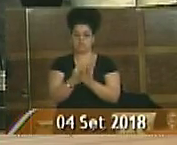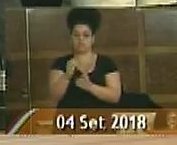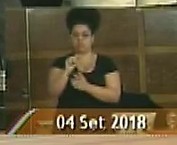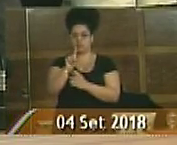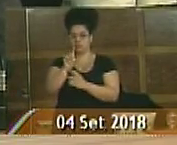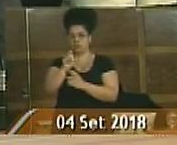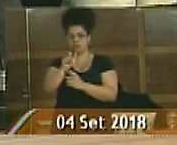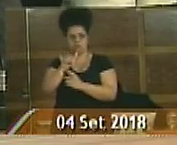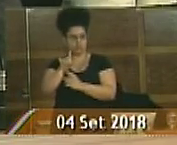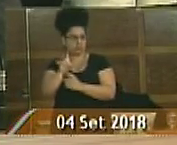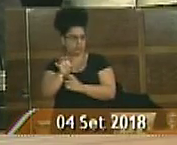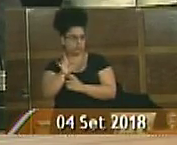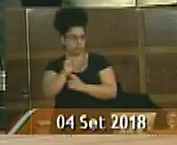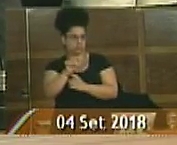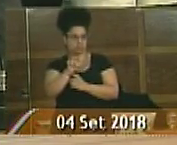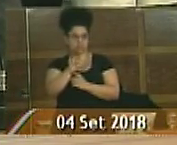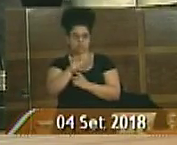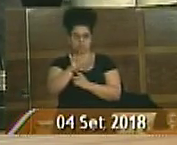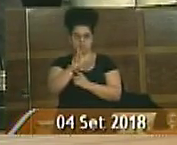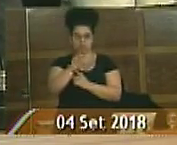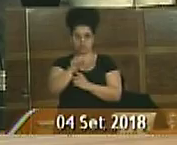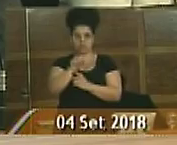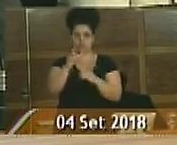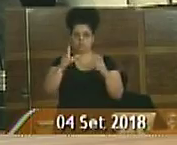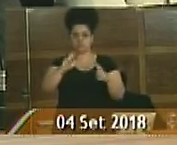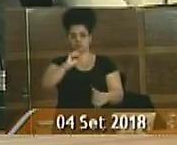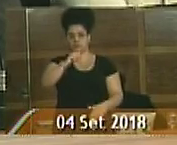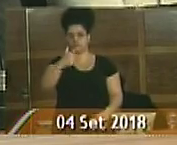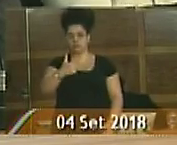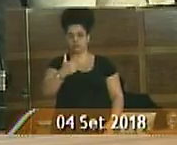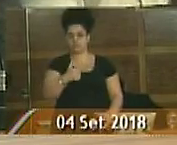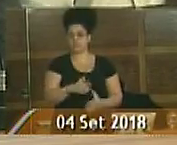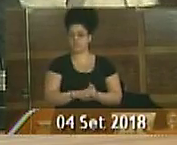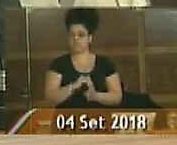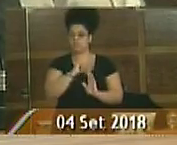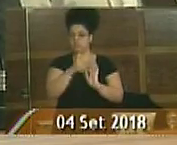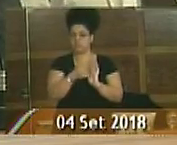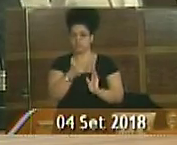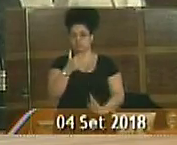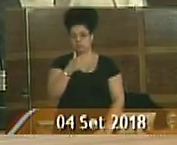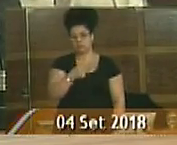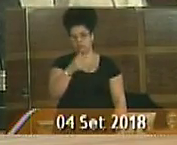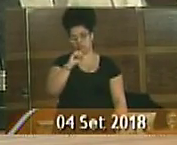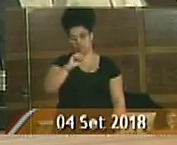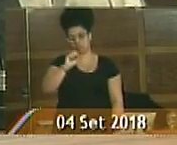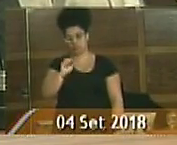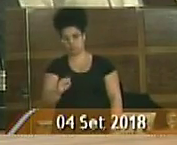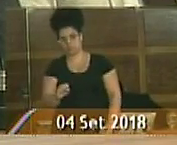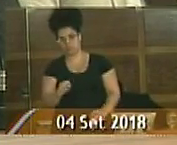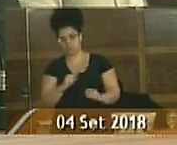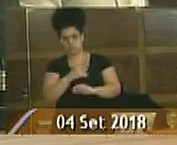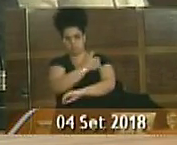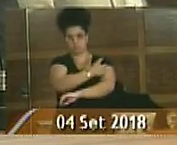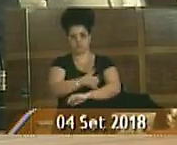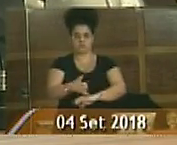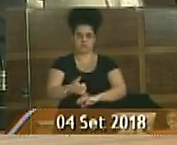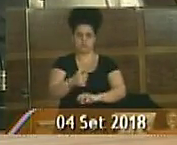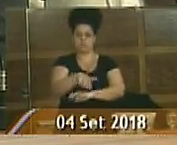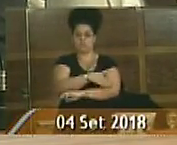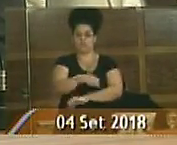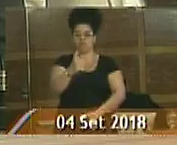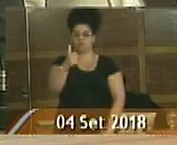Adelaide Figueira, bairro Monte Castelo. Indicação 798, pavimentação asfáltica na rua 17, bairro Monte